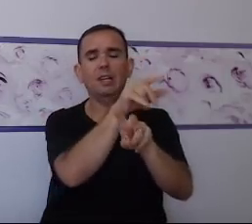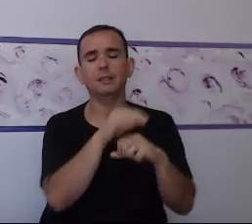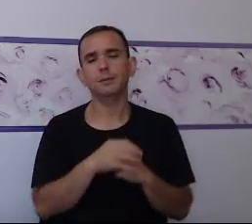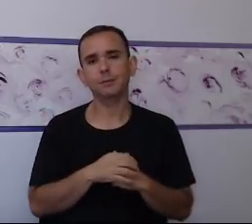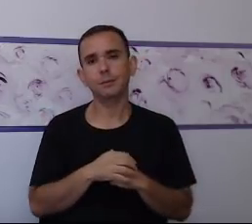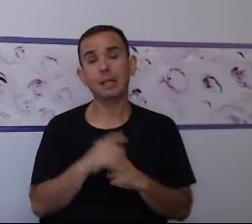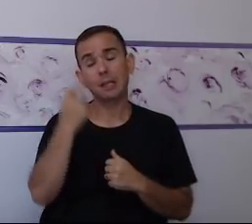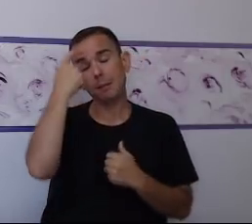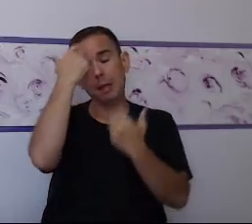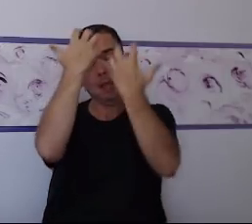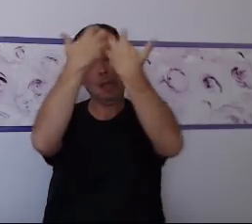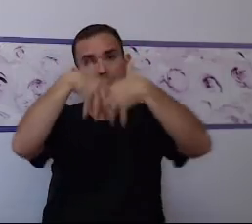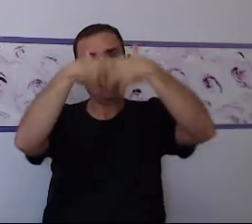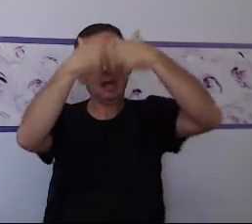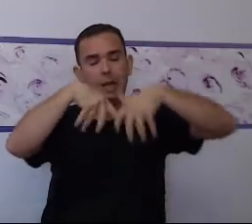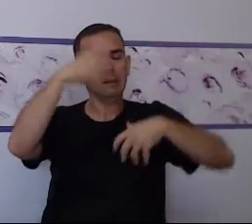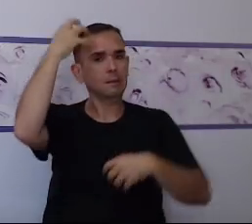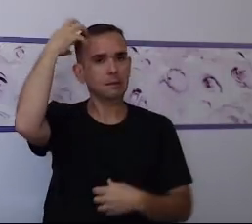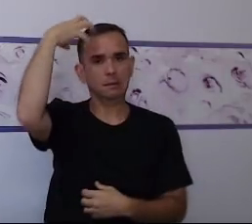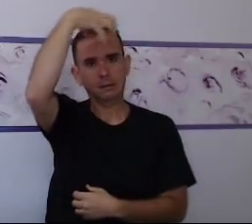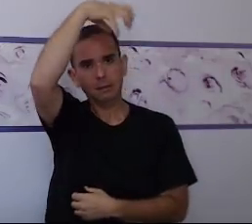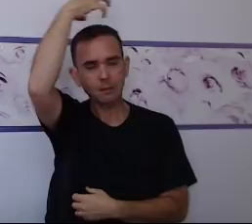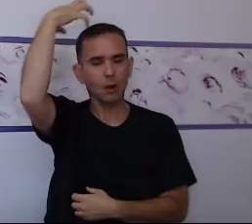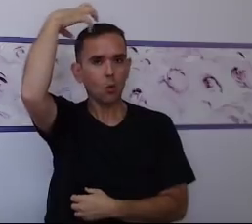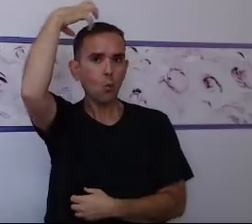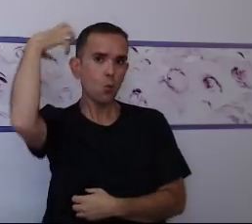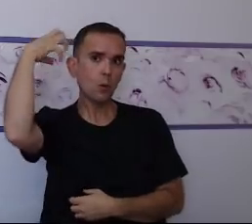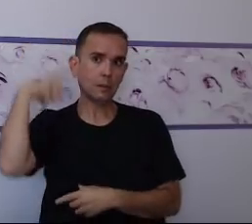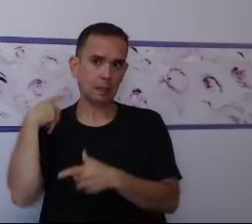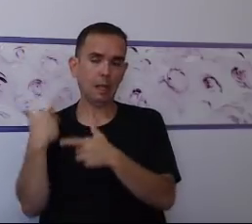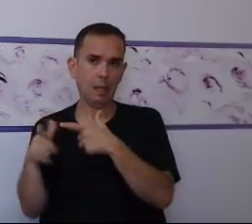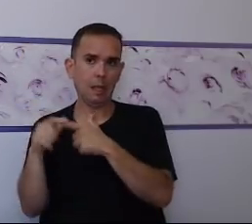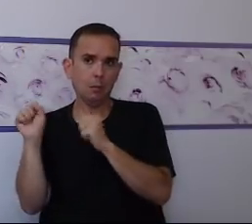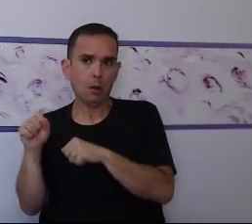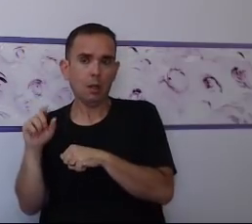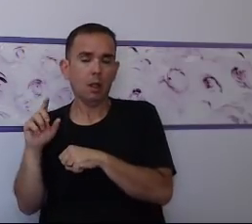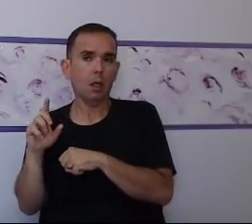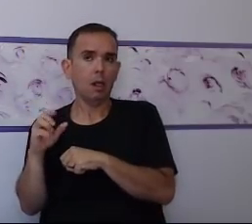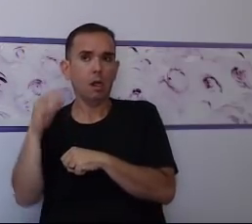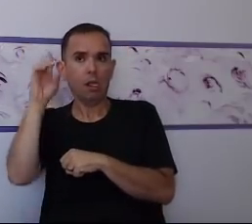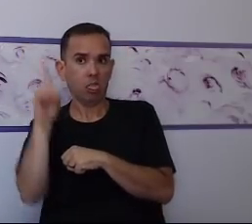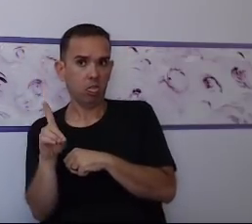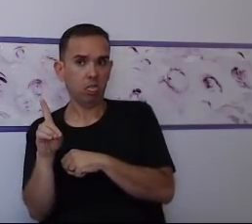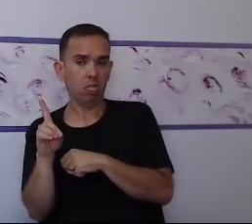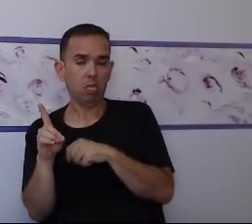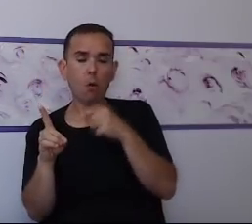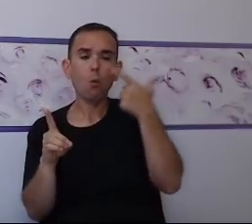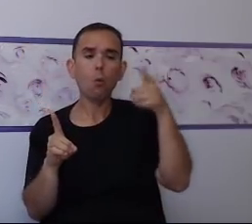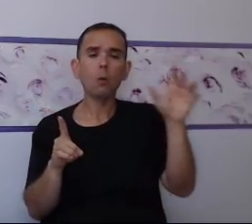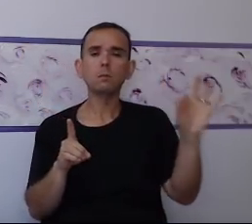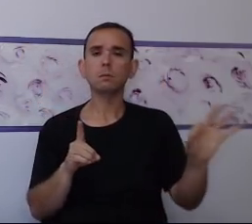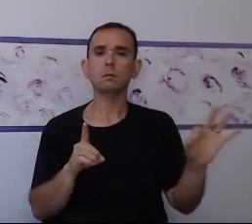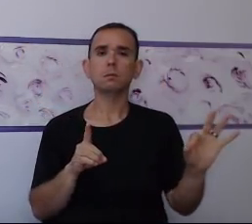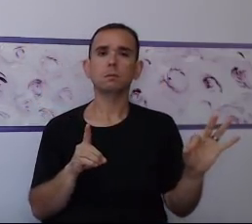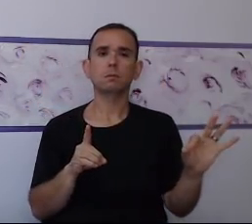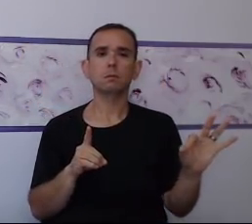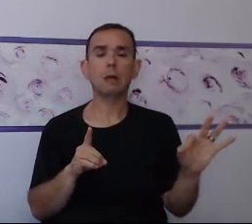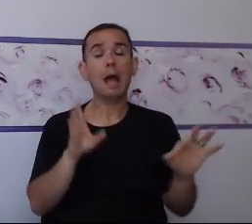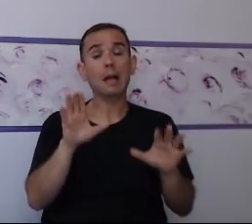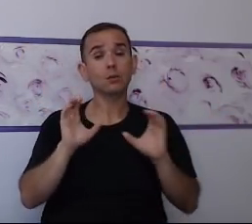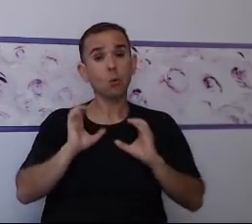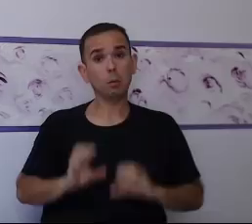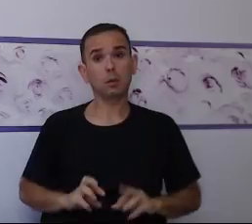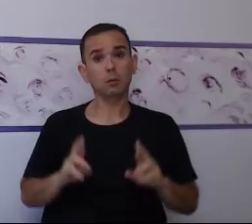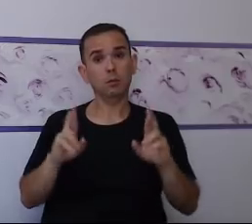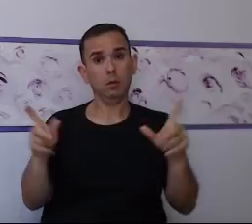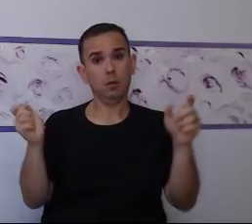áreas cerebrais responsáveis pelo comportamento, um pode ter lesão, o outro não. Então, até o comportamento desse aluno pode ser